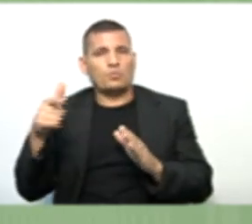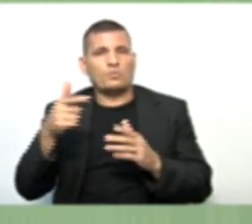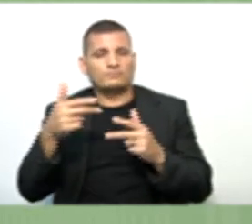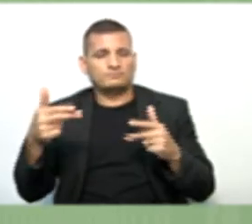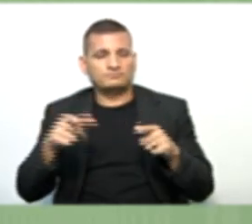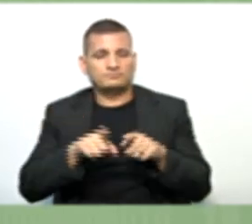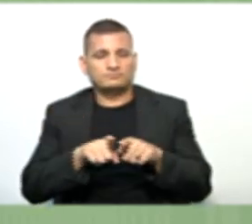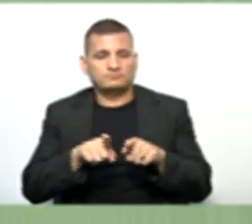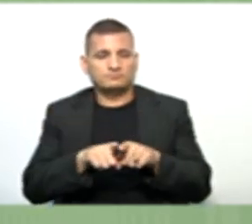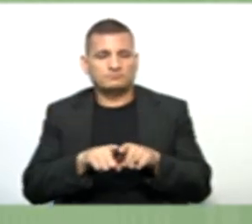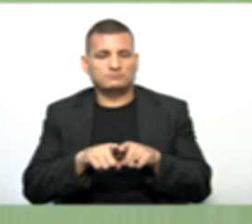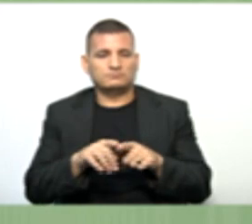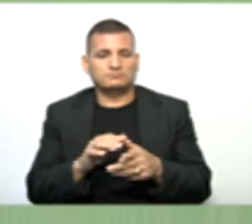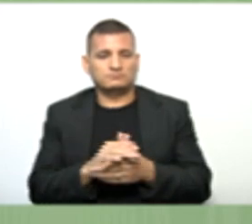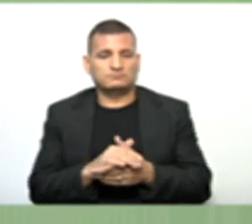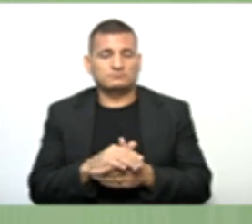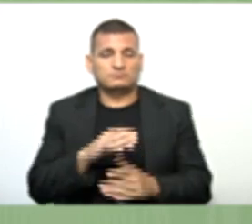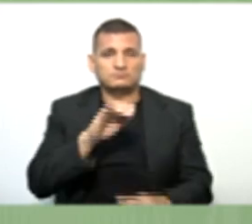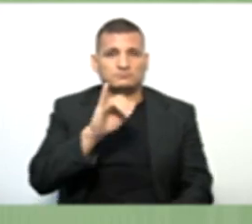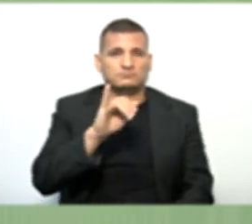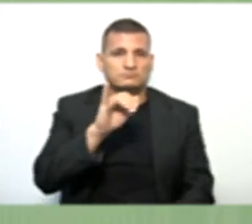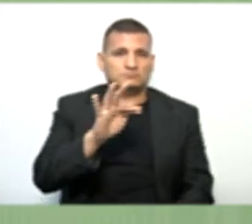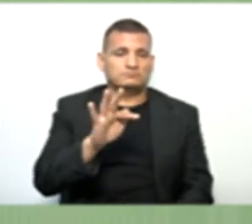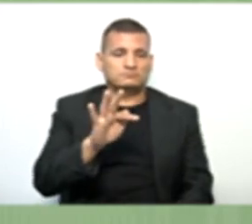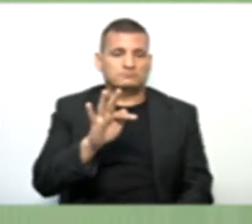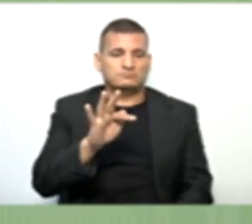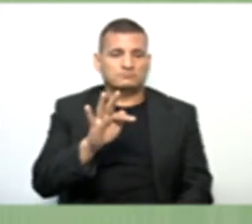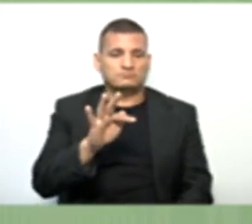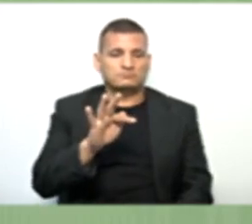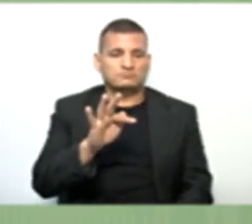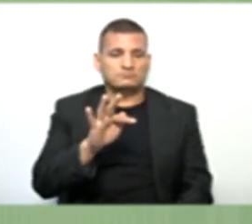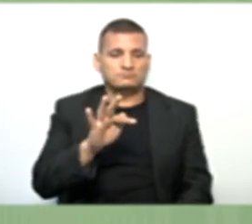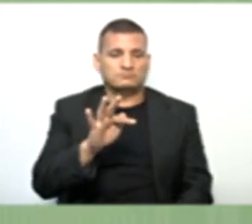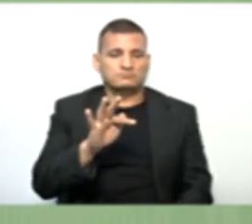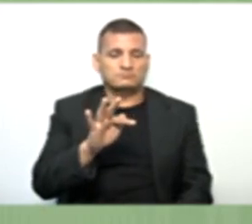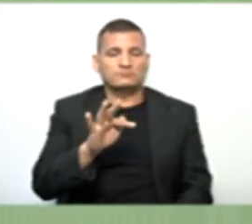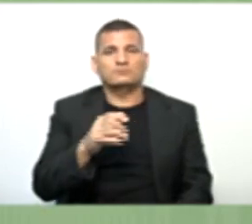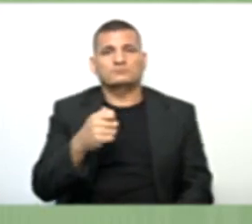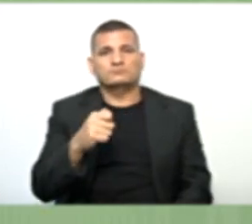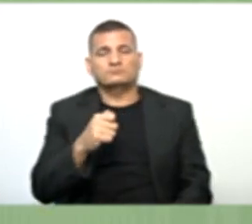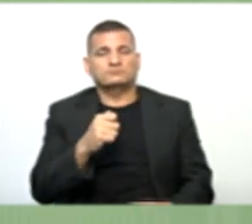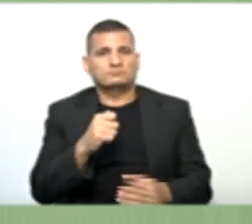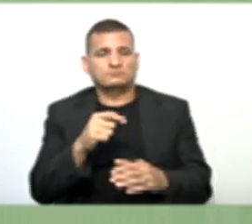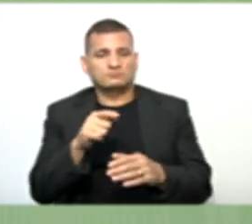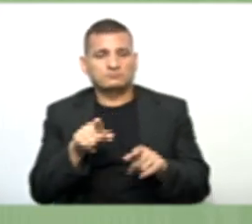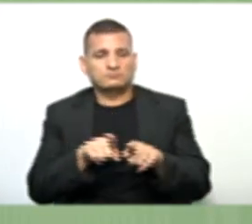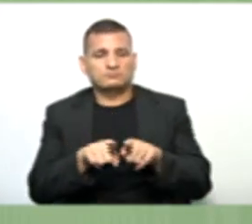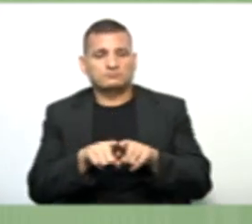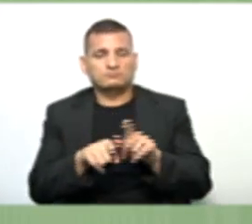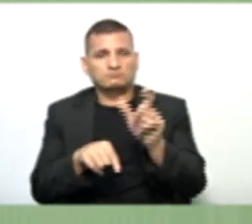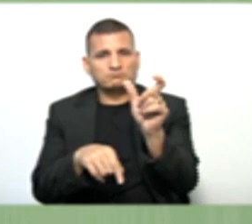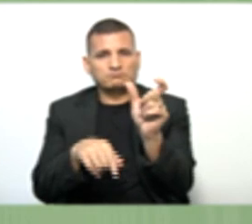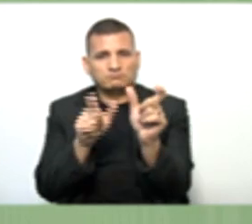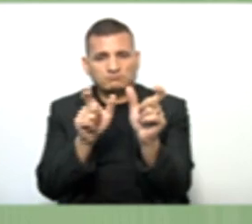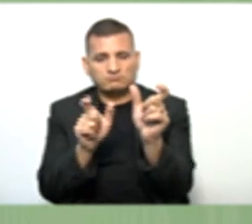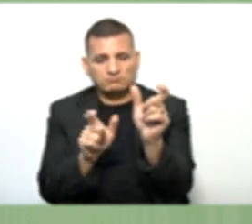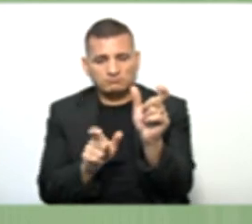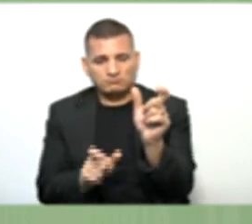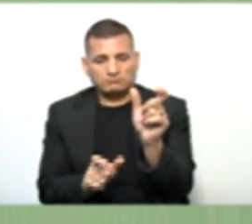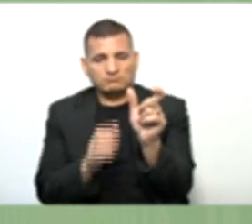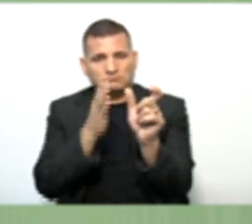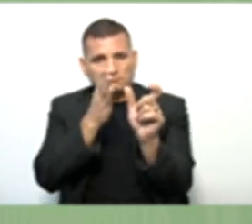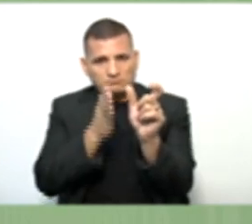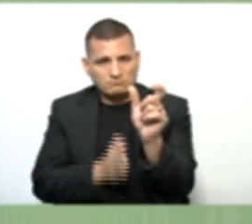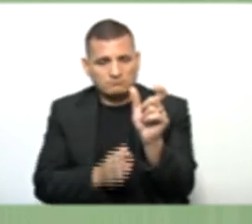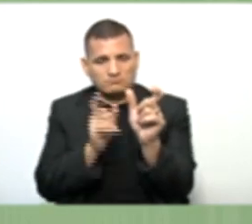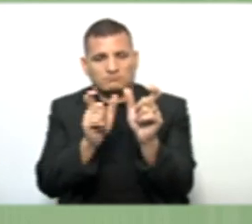mencionar é o seguinte, aqui da mesma forma que no if, eu preciso que esses comandos estejam numa mesma sequência, tá? Se eu tiver